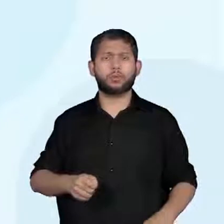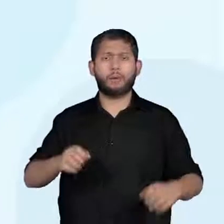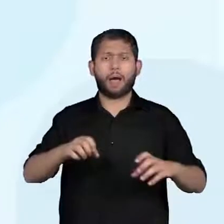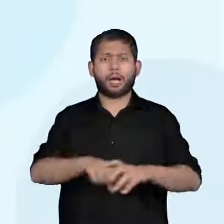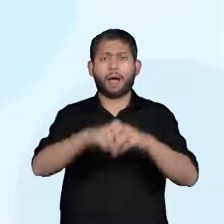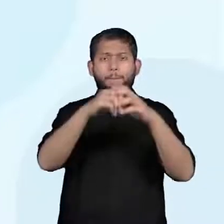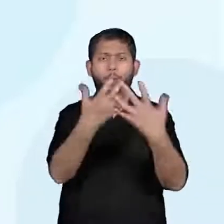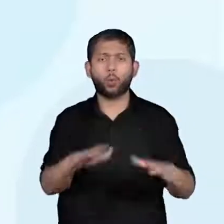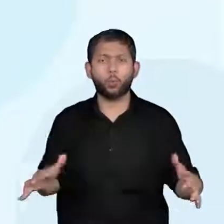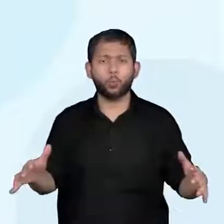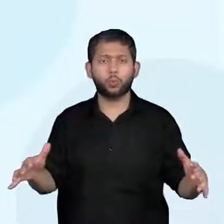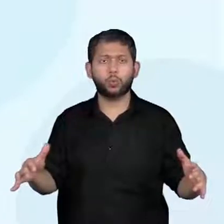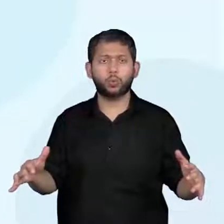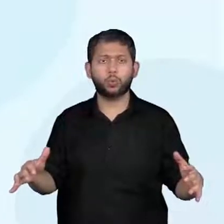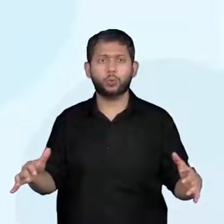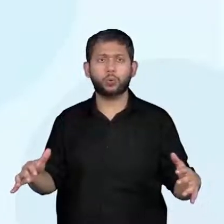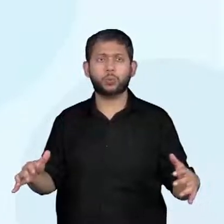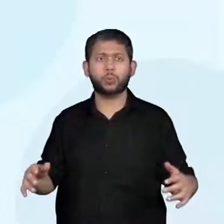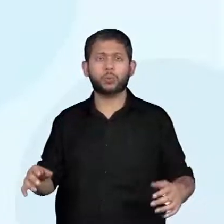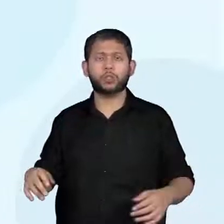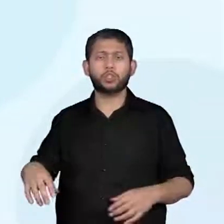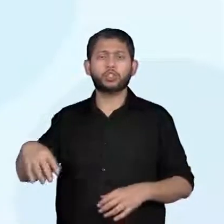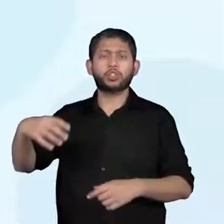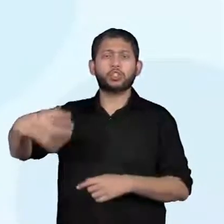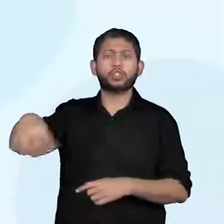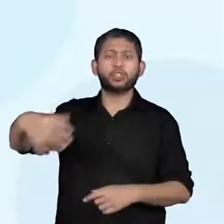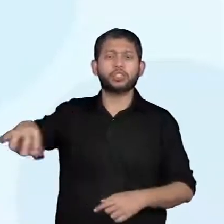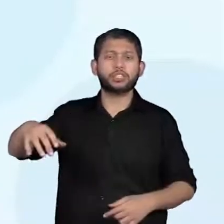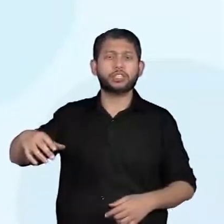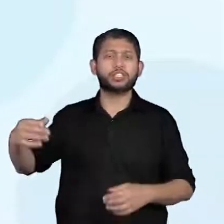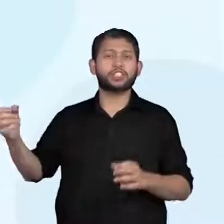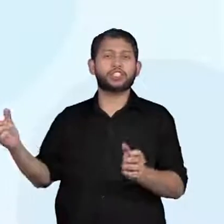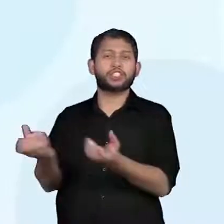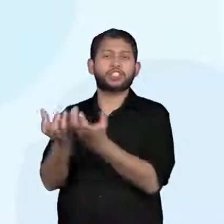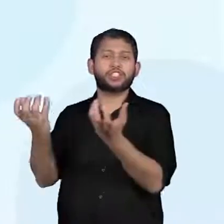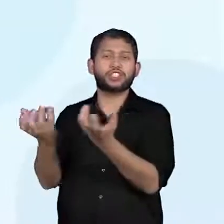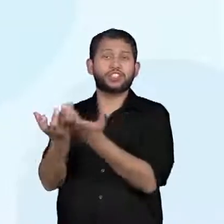Cabrum! Olha as onomatopeias aí. As onomatopeias. Tchim,